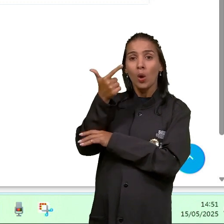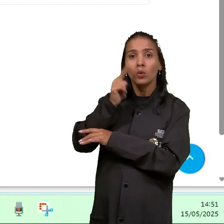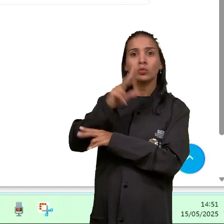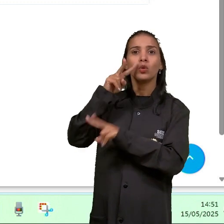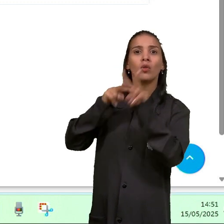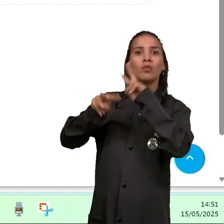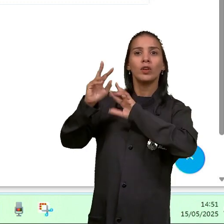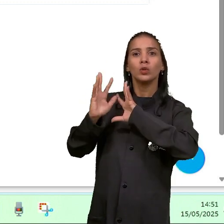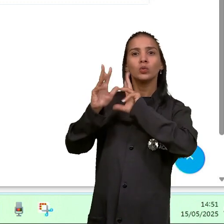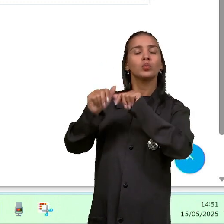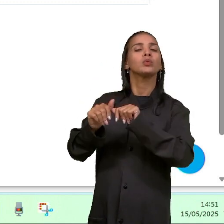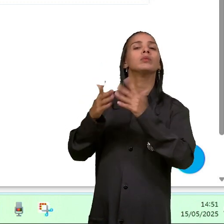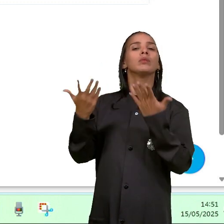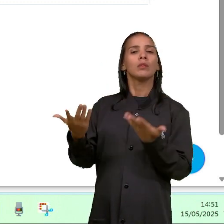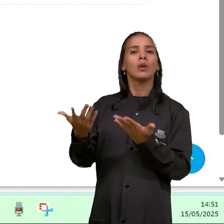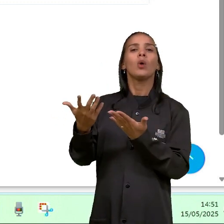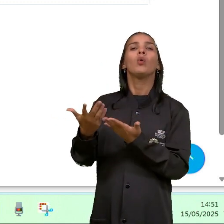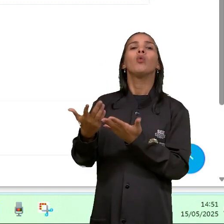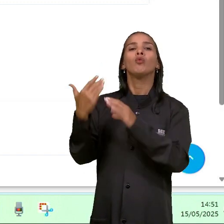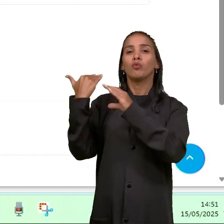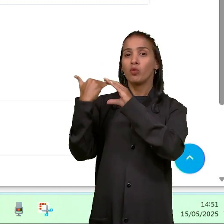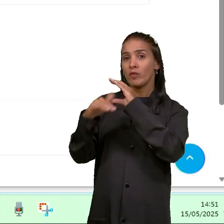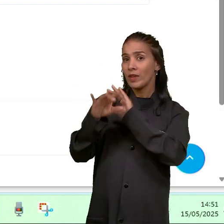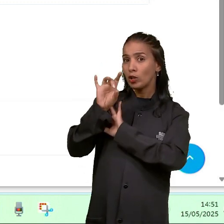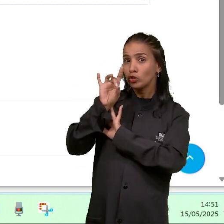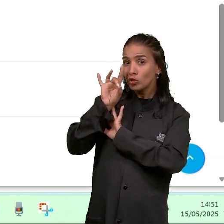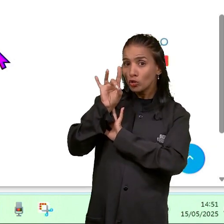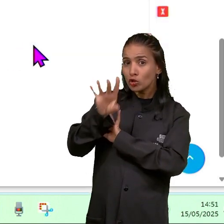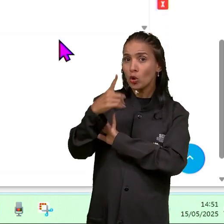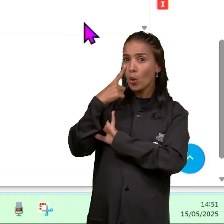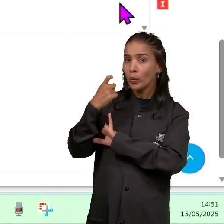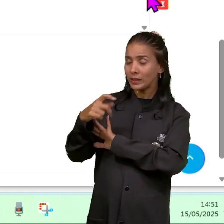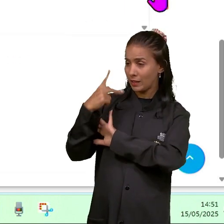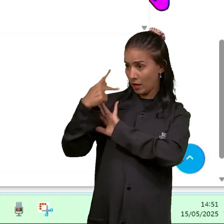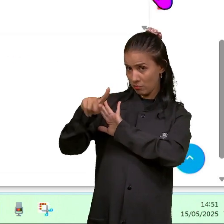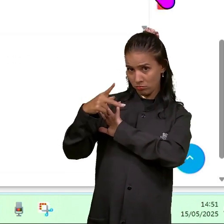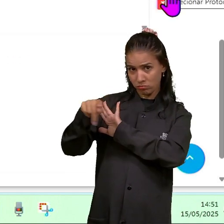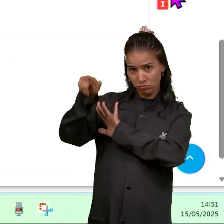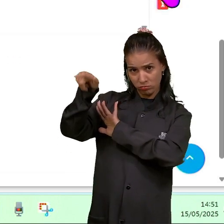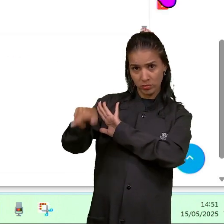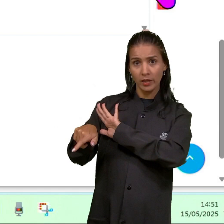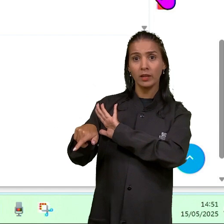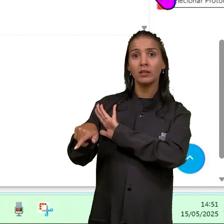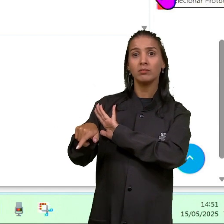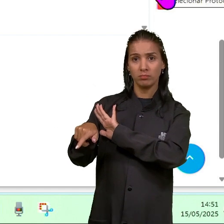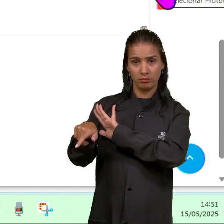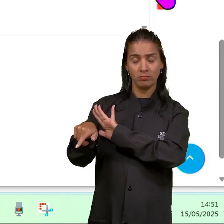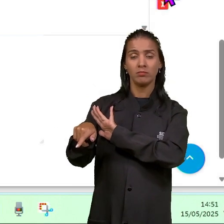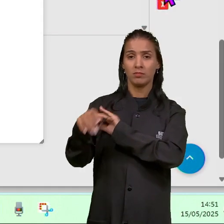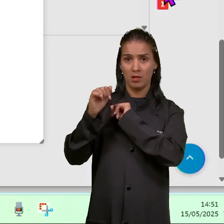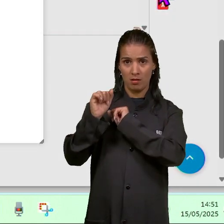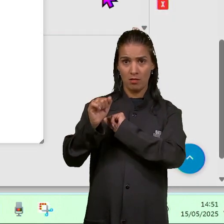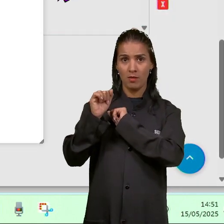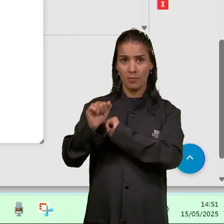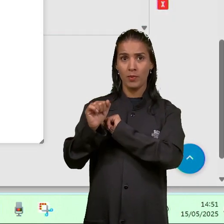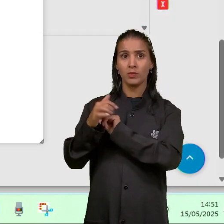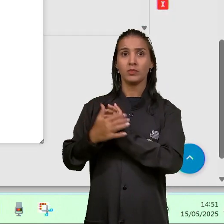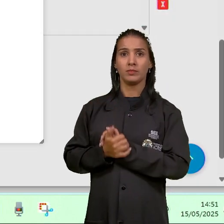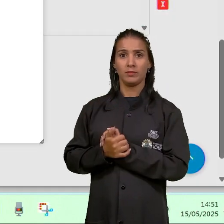ela precisa realmente ver. Então você vai clicar aqui embaixo, vai clicar aqui na lupa, aqui do lado.